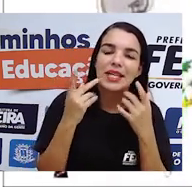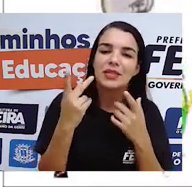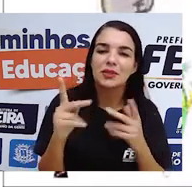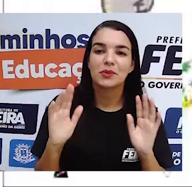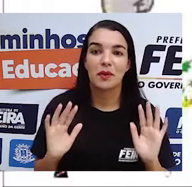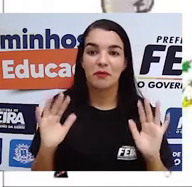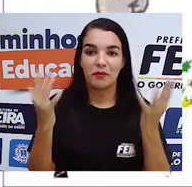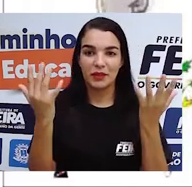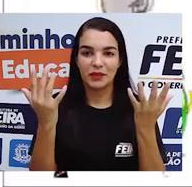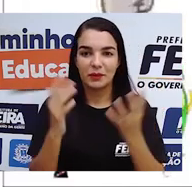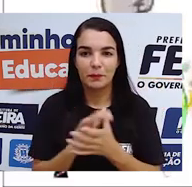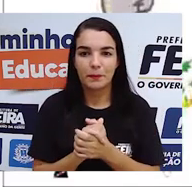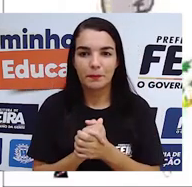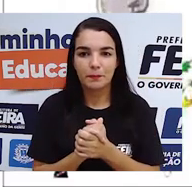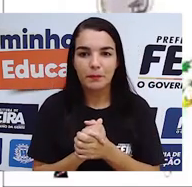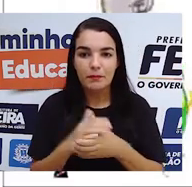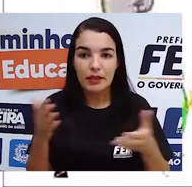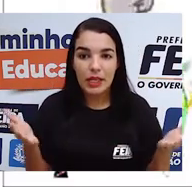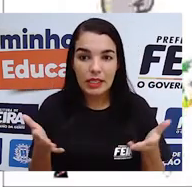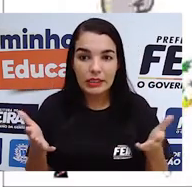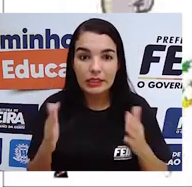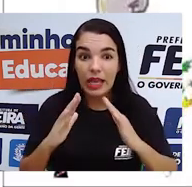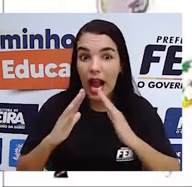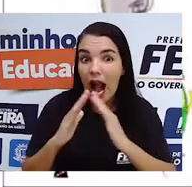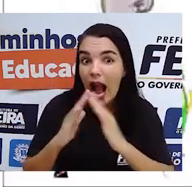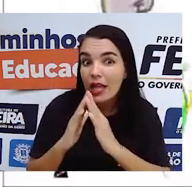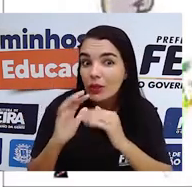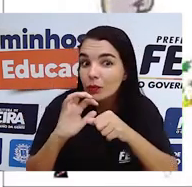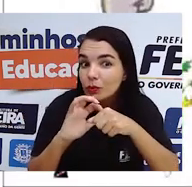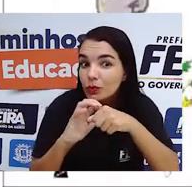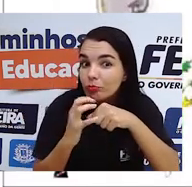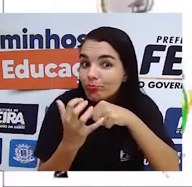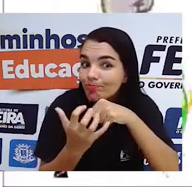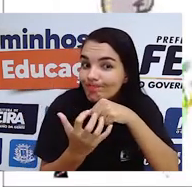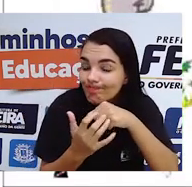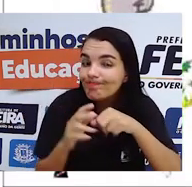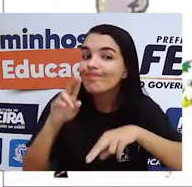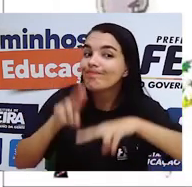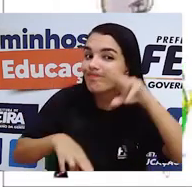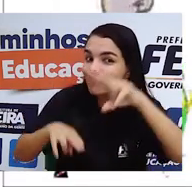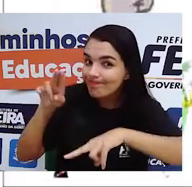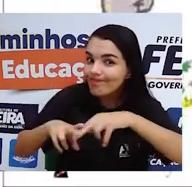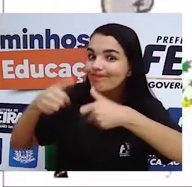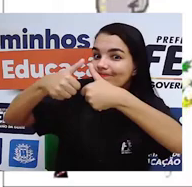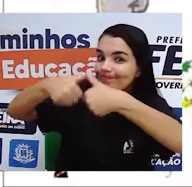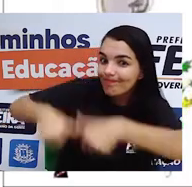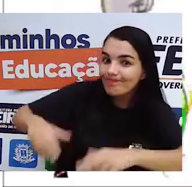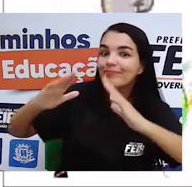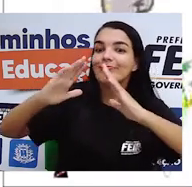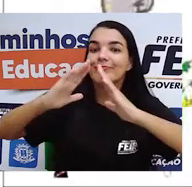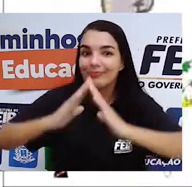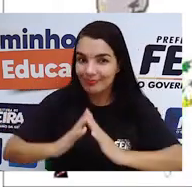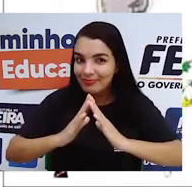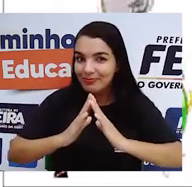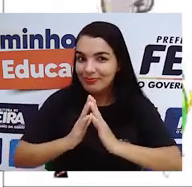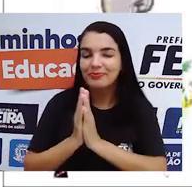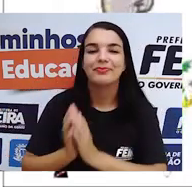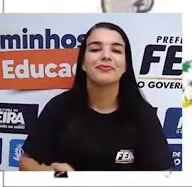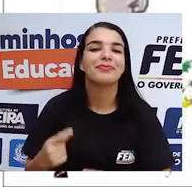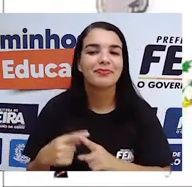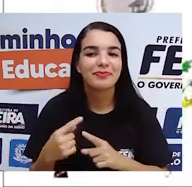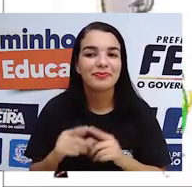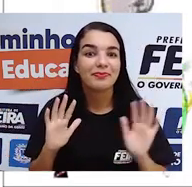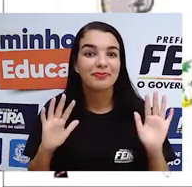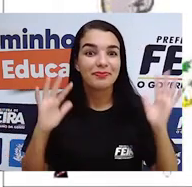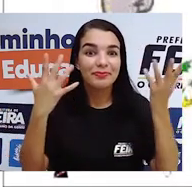João, que esse ano vai ser em casa, mas o ano que vem com certeza estaremos fazendo muita festa nas escolas, como a